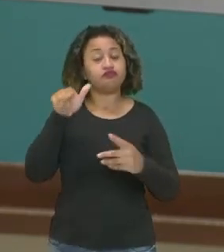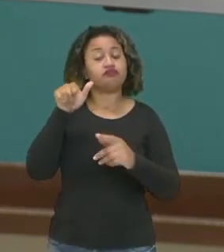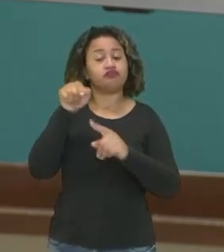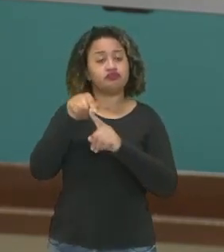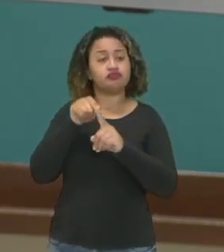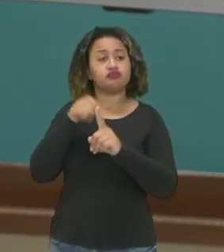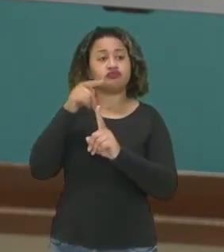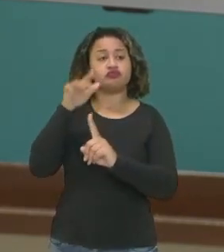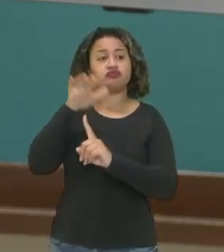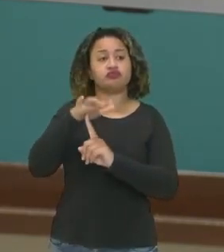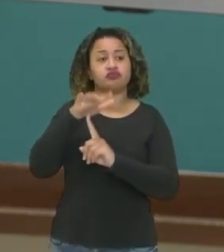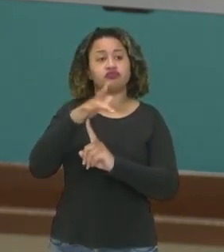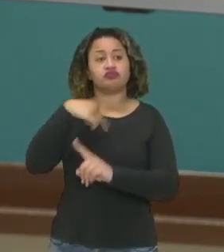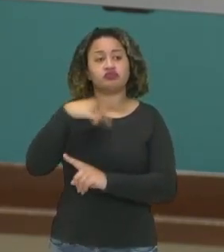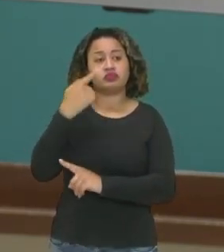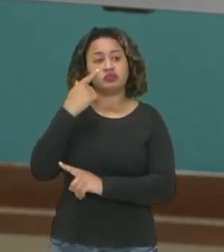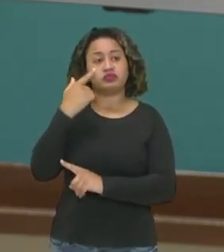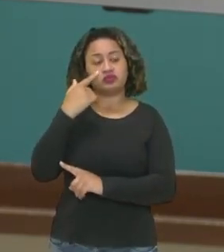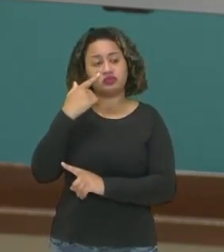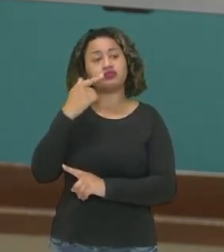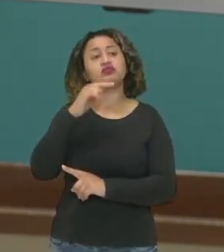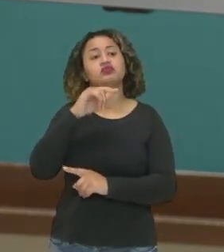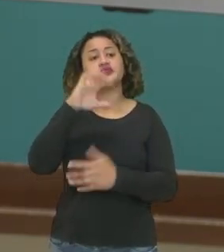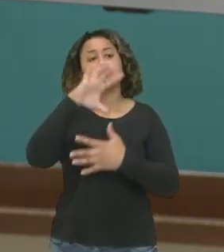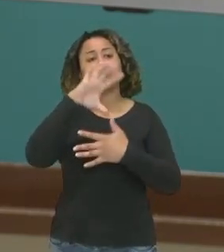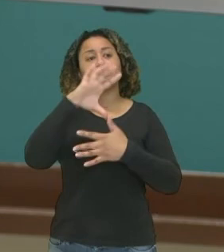né, conforme a gente viu naquela tabela anterior,